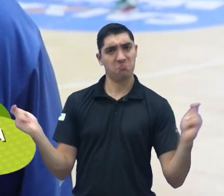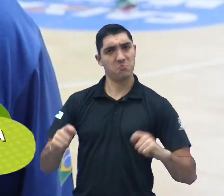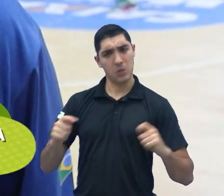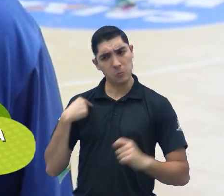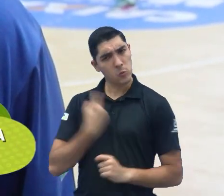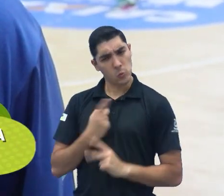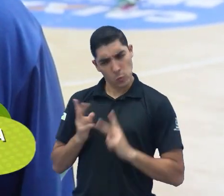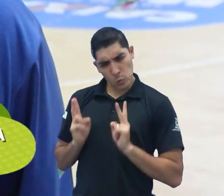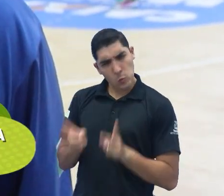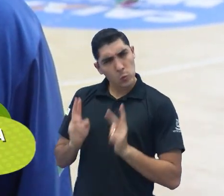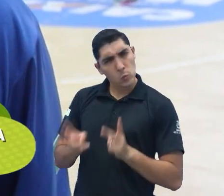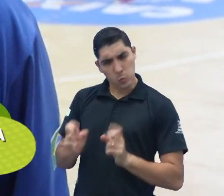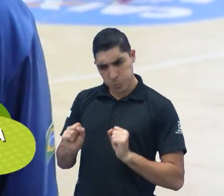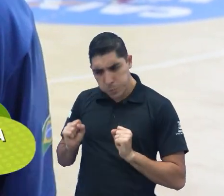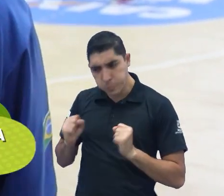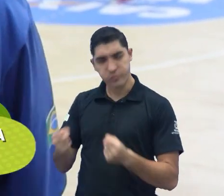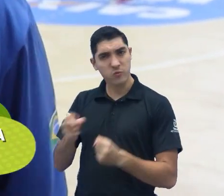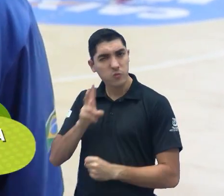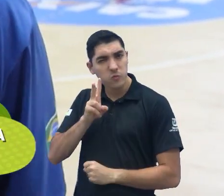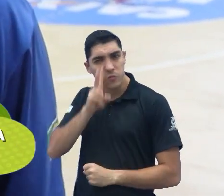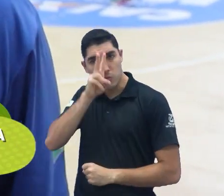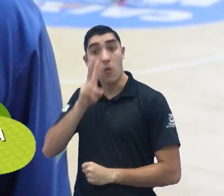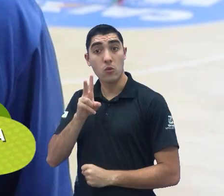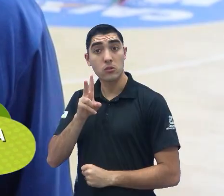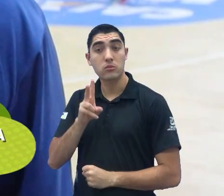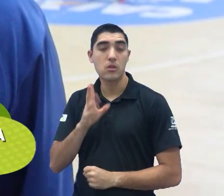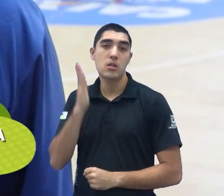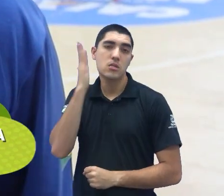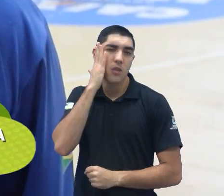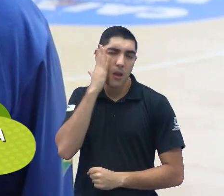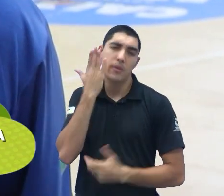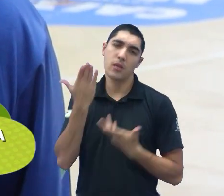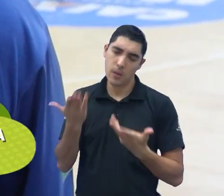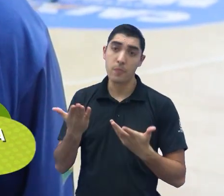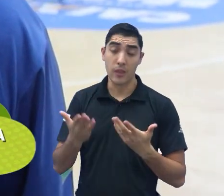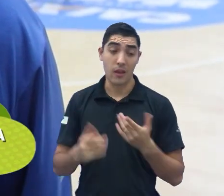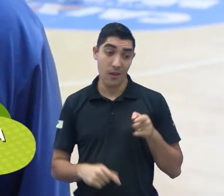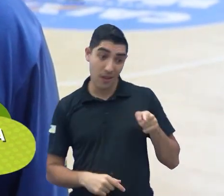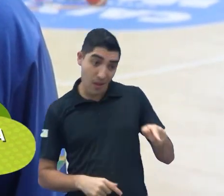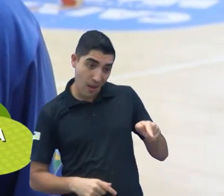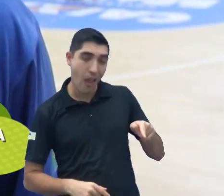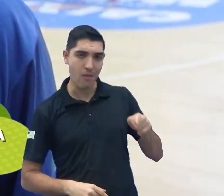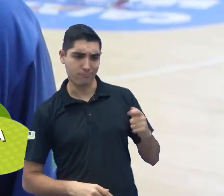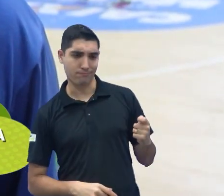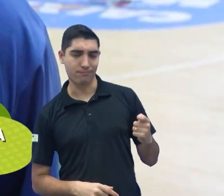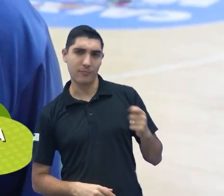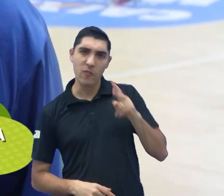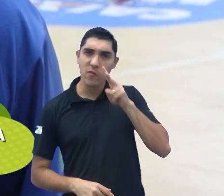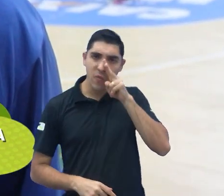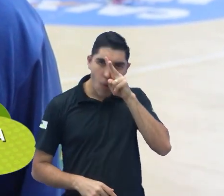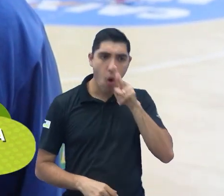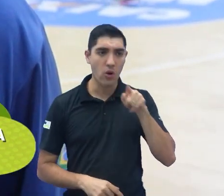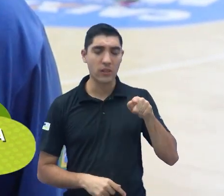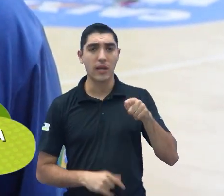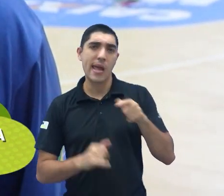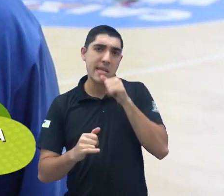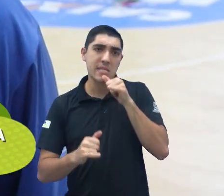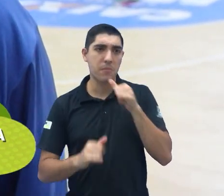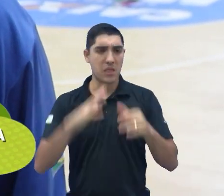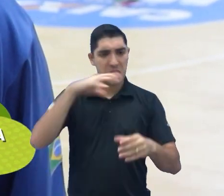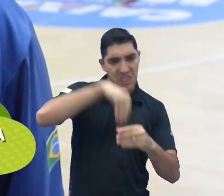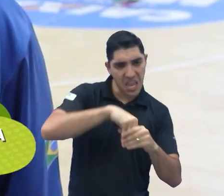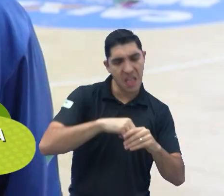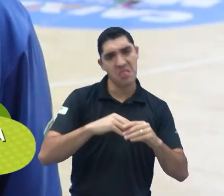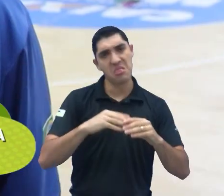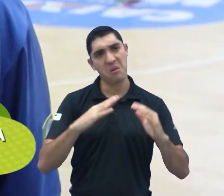nosso favoritismo, né? Mesmo sabendo que eles têm essa capacidade de jogar bem em casa ou fora, mas dentro